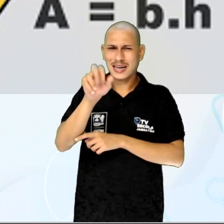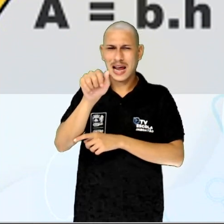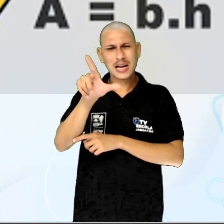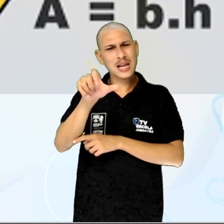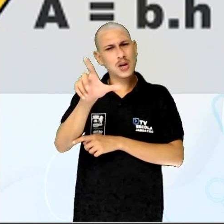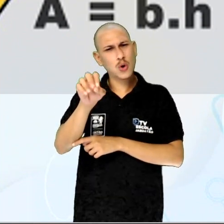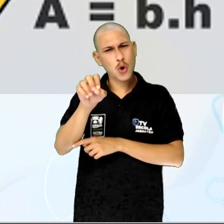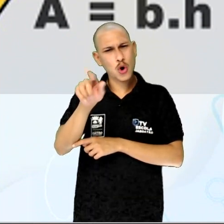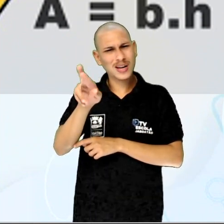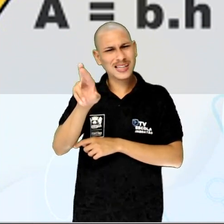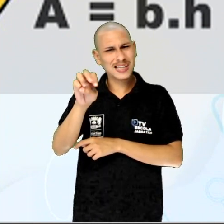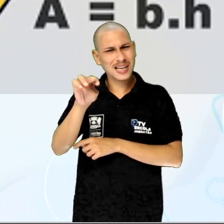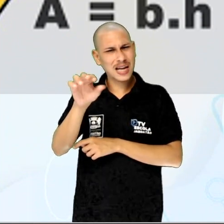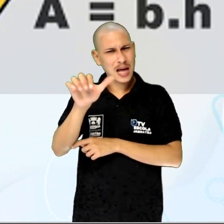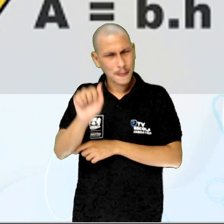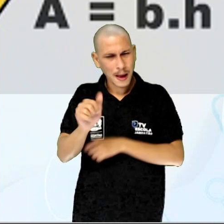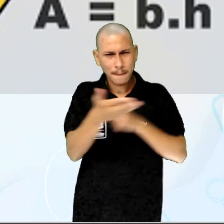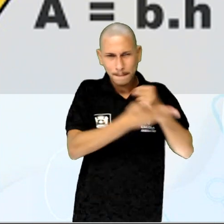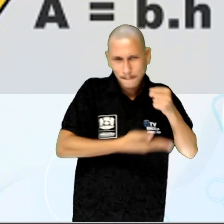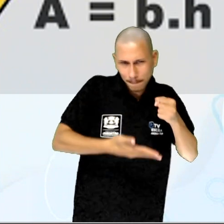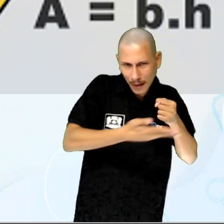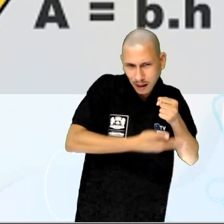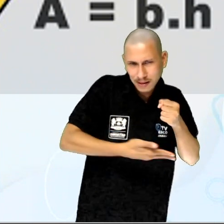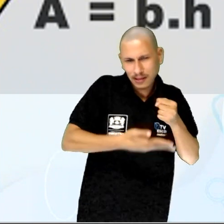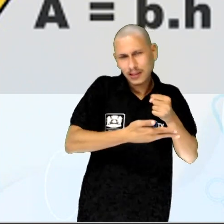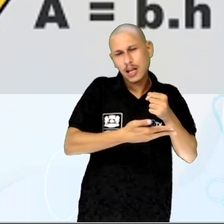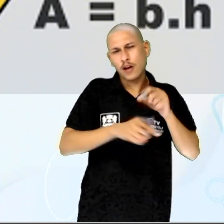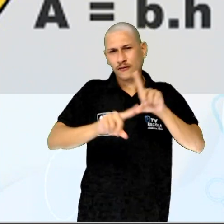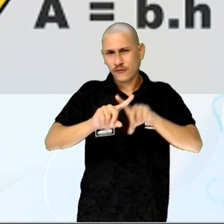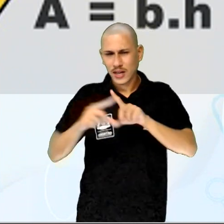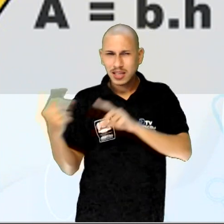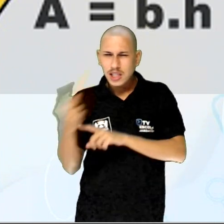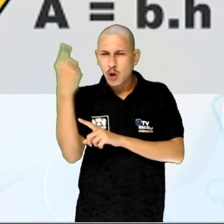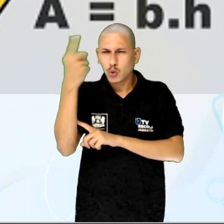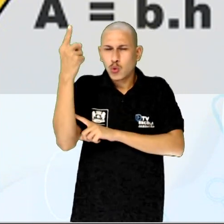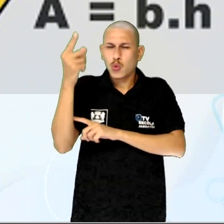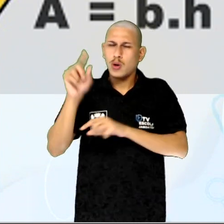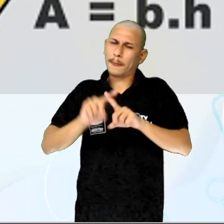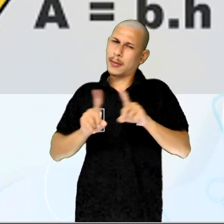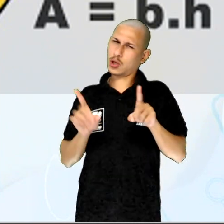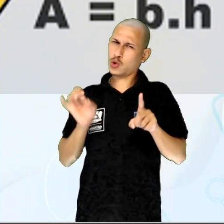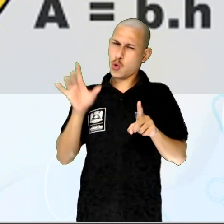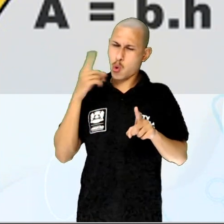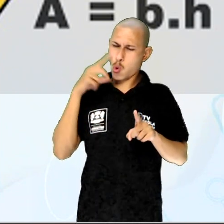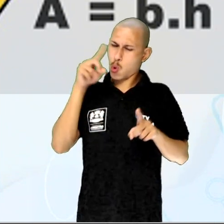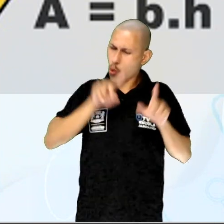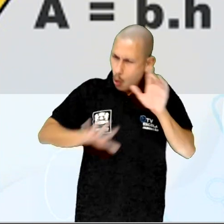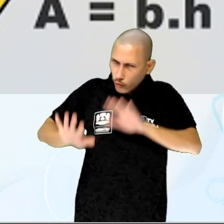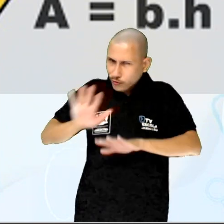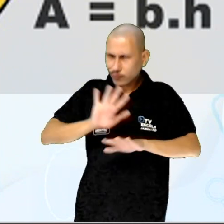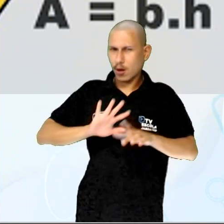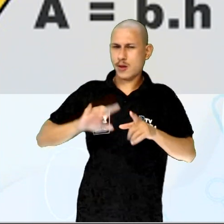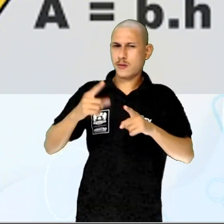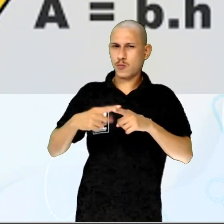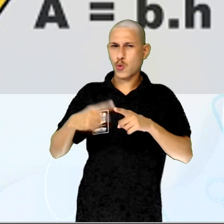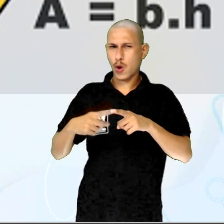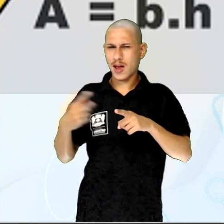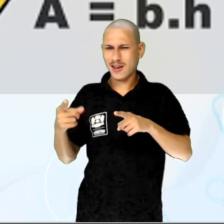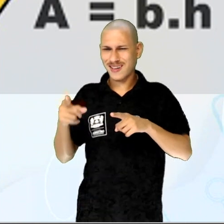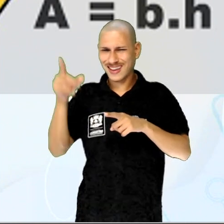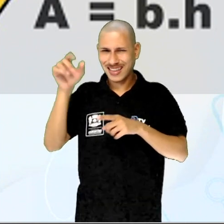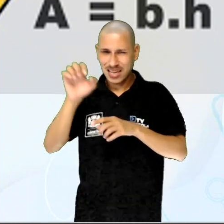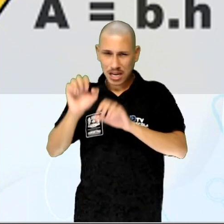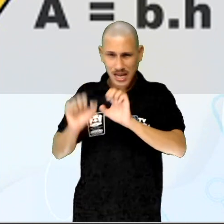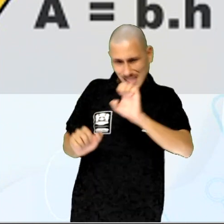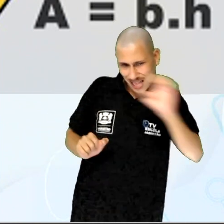né? O cuidado que a gente tem que ter, que a altura do paralelogramo não é a medida do seu lado, né? Desse lado da esquerda,